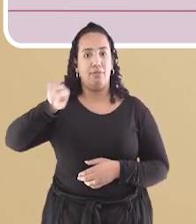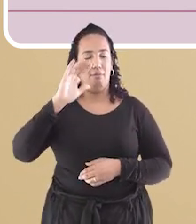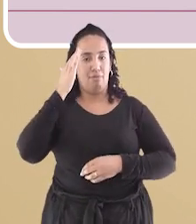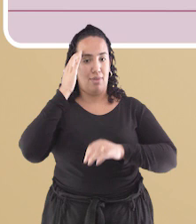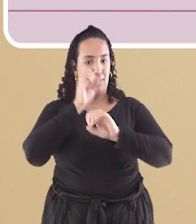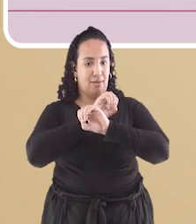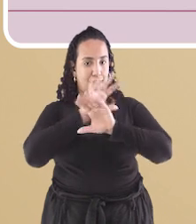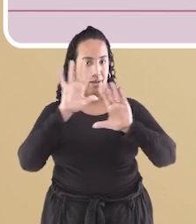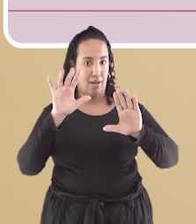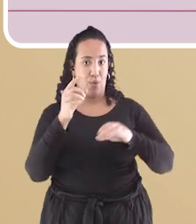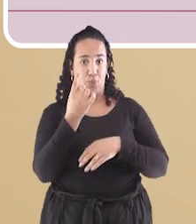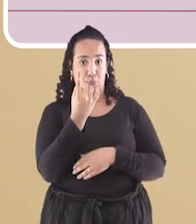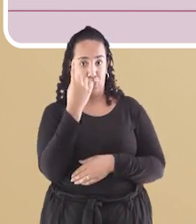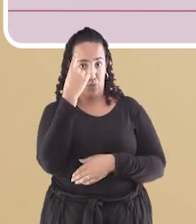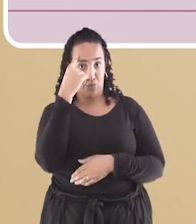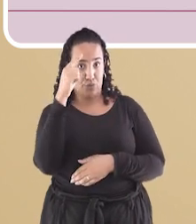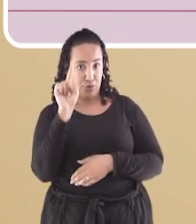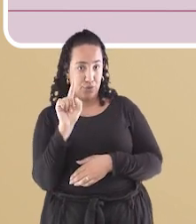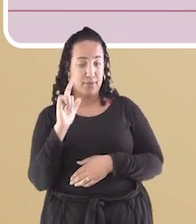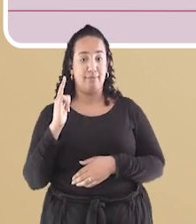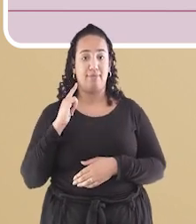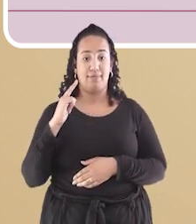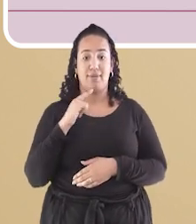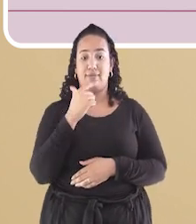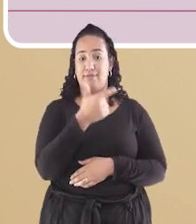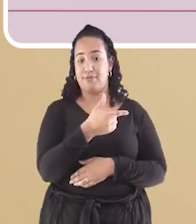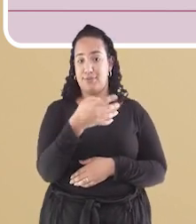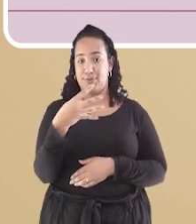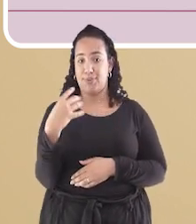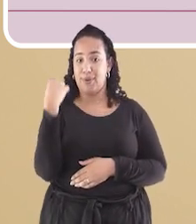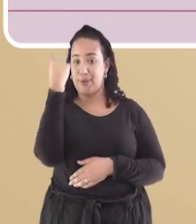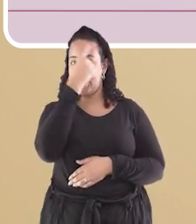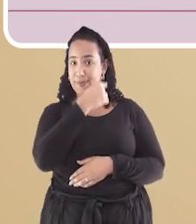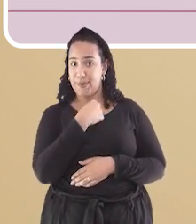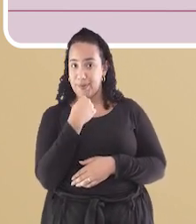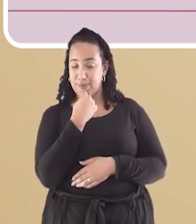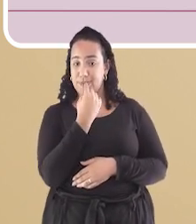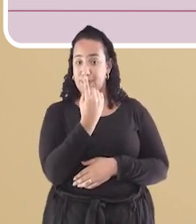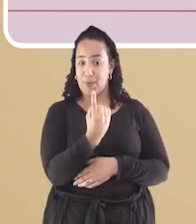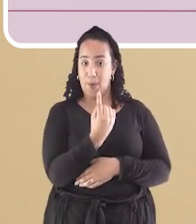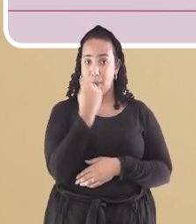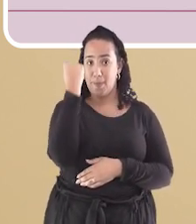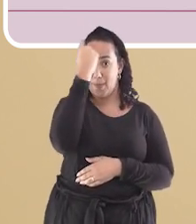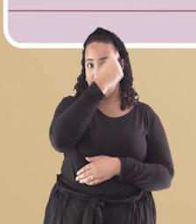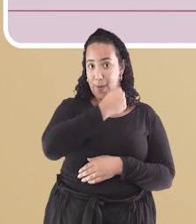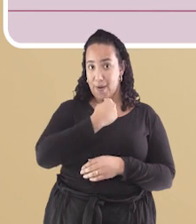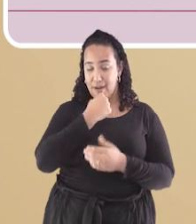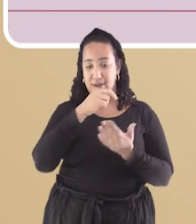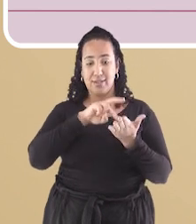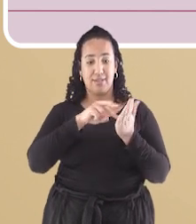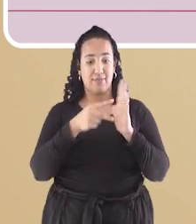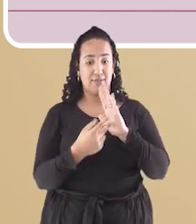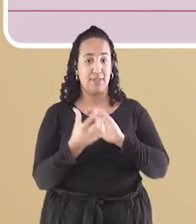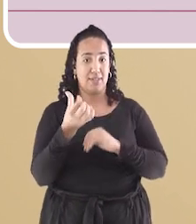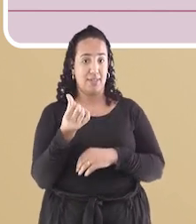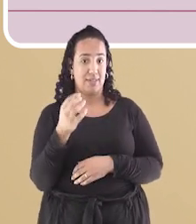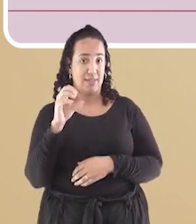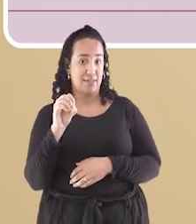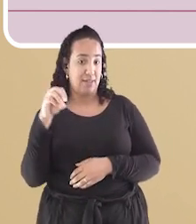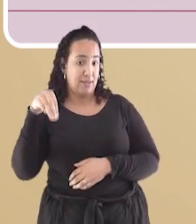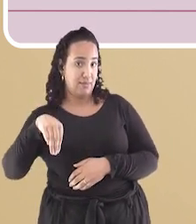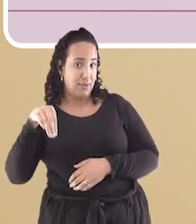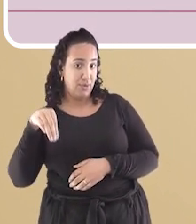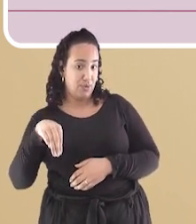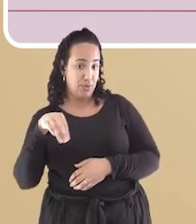nós que um dia é igual a 24 horas, que uma hora é igual a 60 minutos e 1